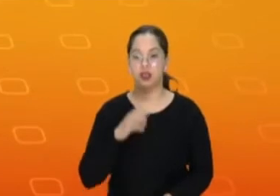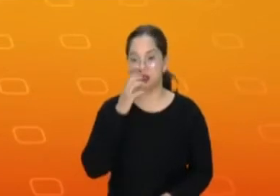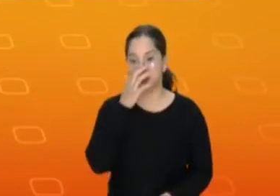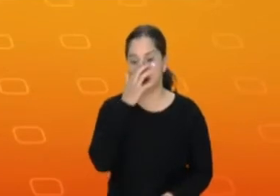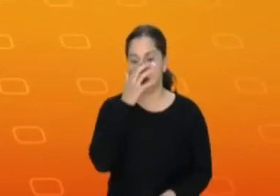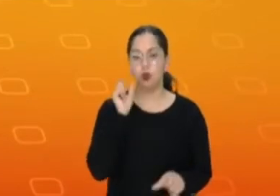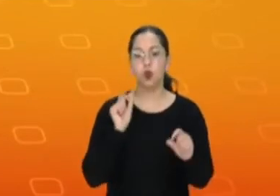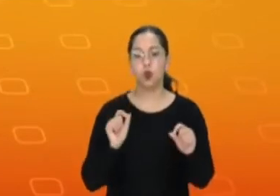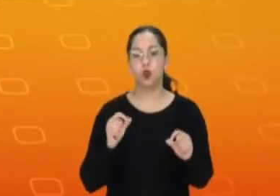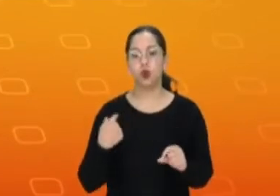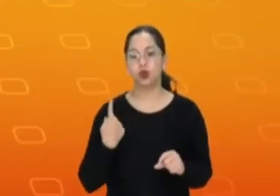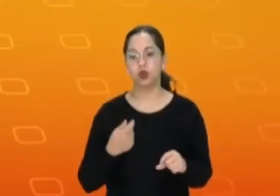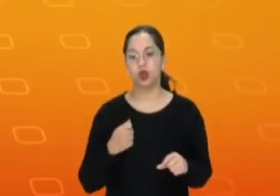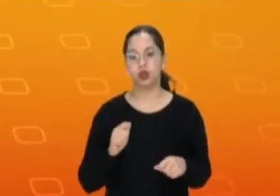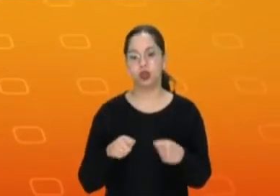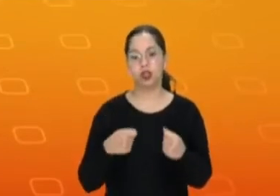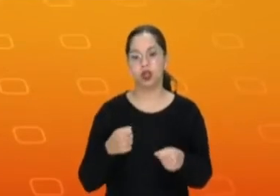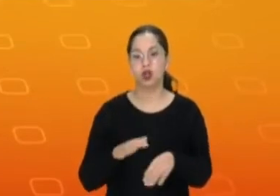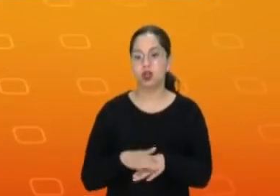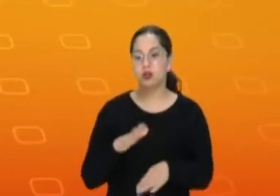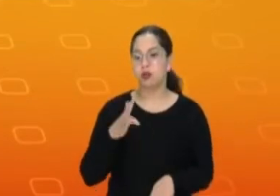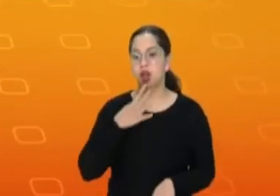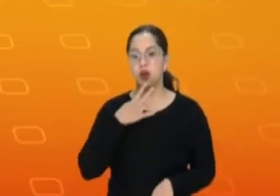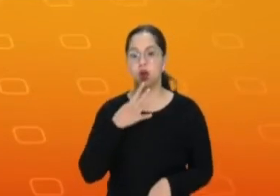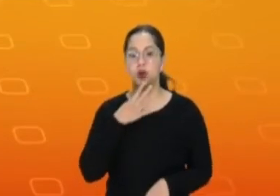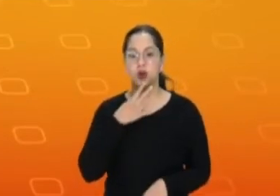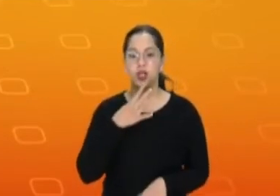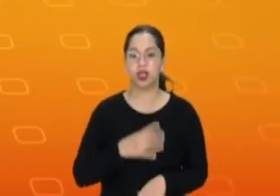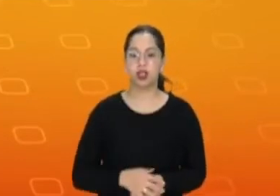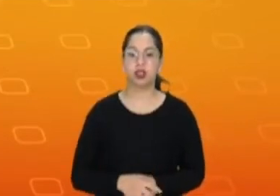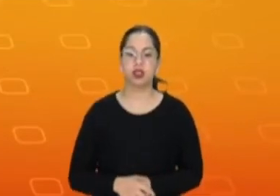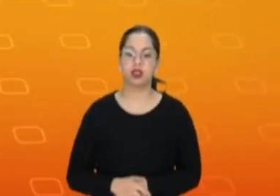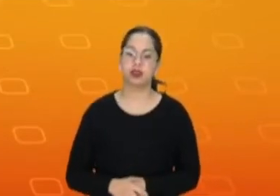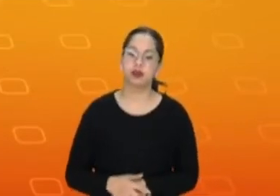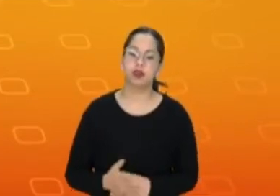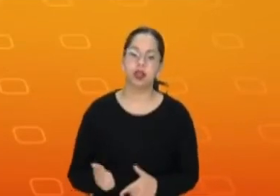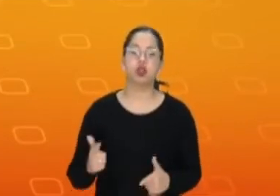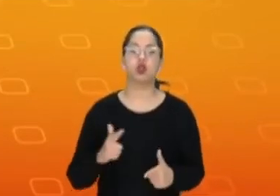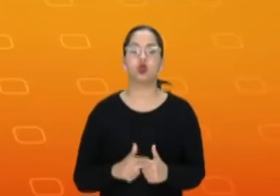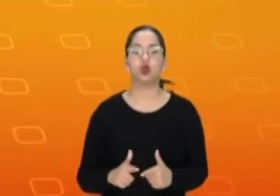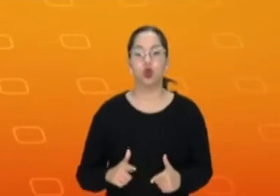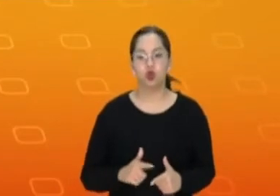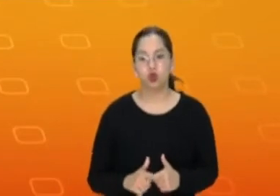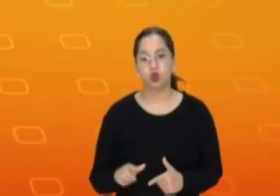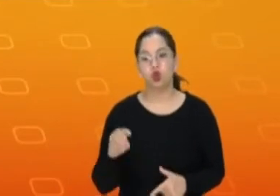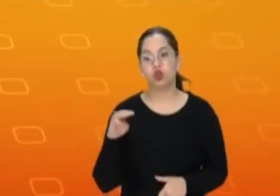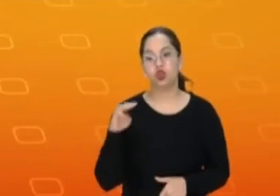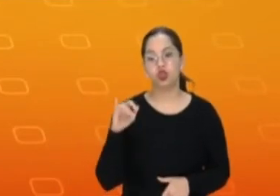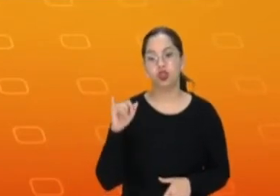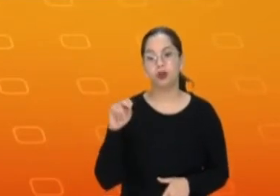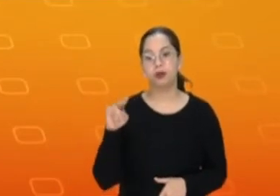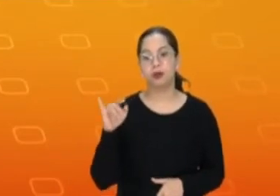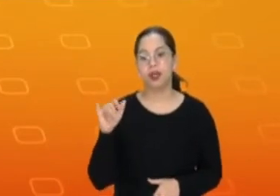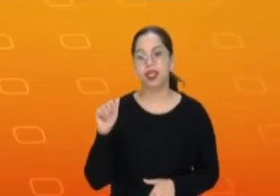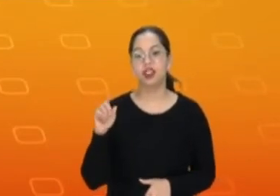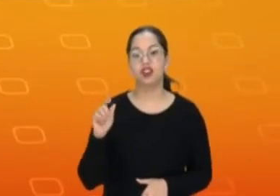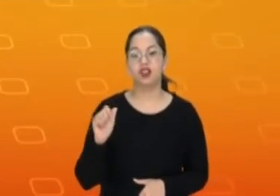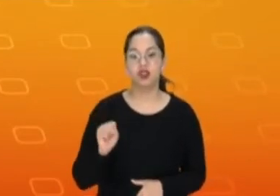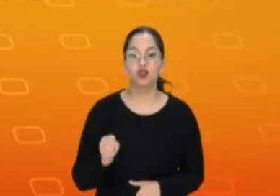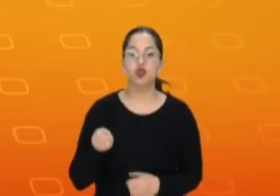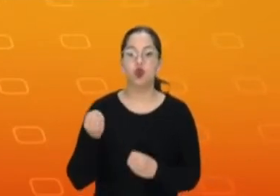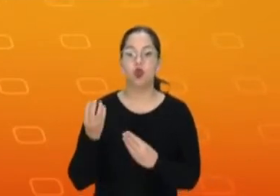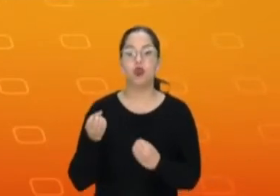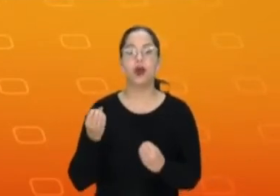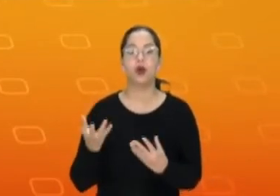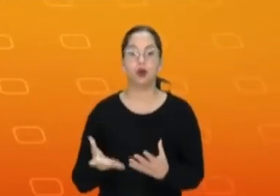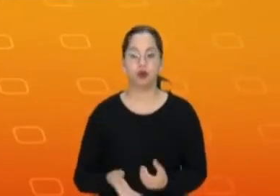conhece? Nosso negócio mais trata soluções de mídia, de conteúdo. Então, daí, quais os